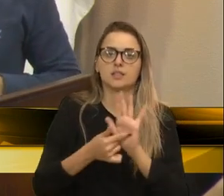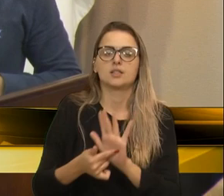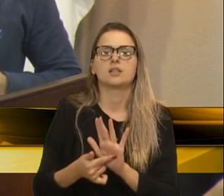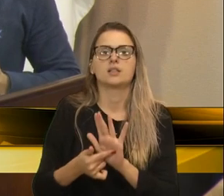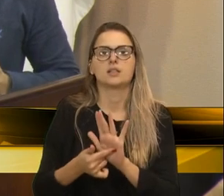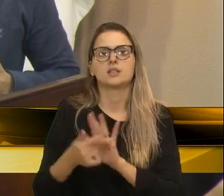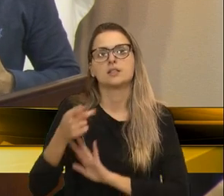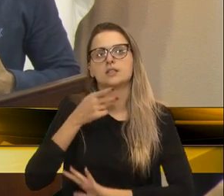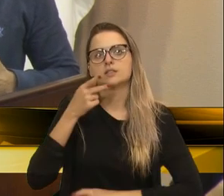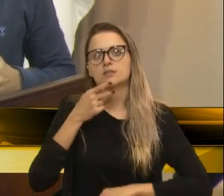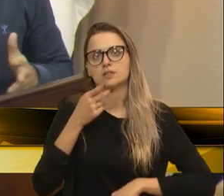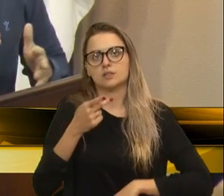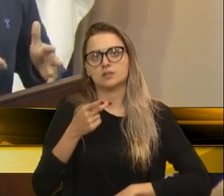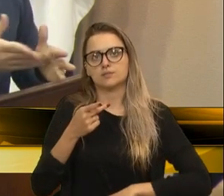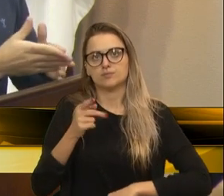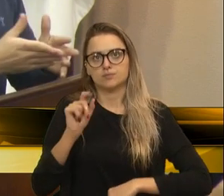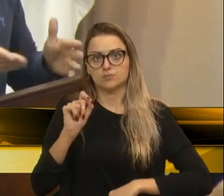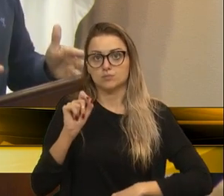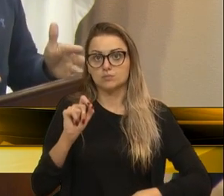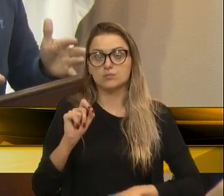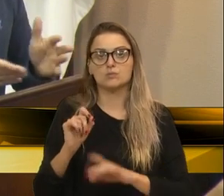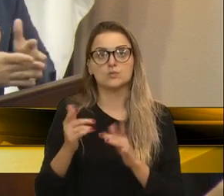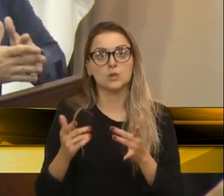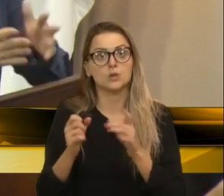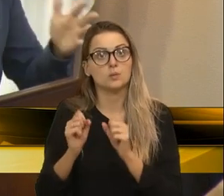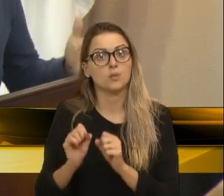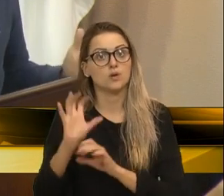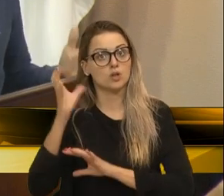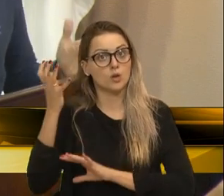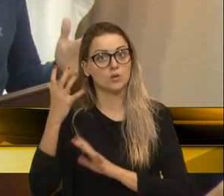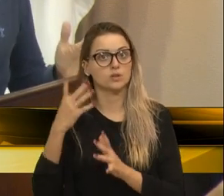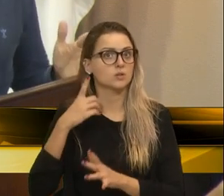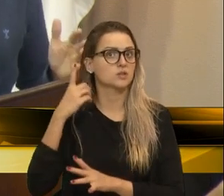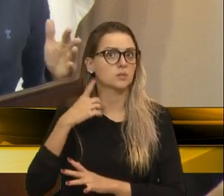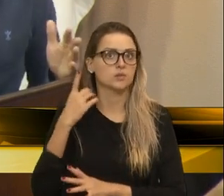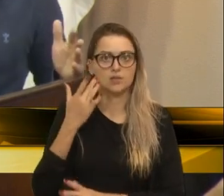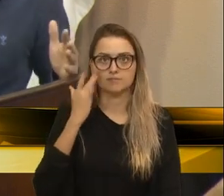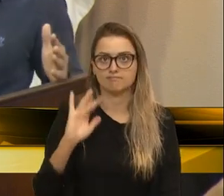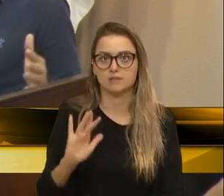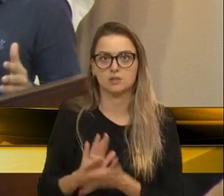né, o que está por acontecer nos próximos dias, e os deputados não sabiam,